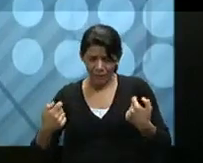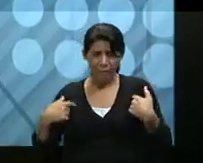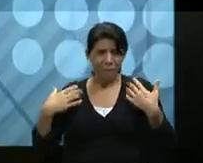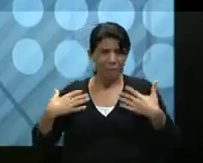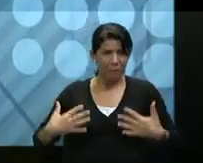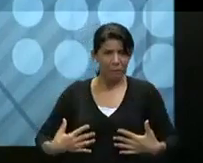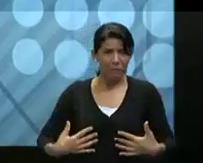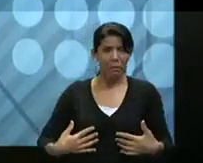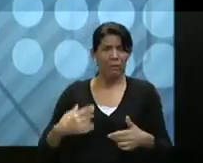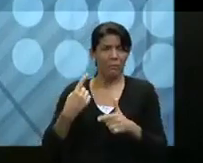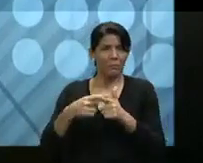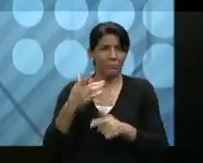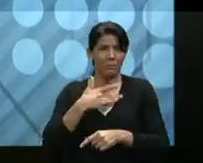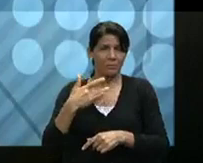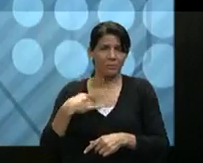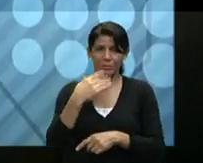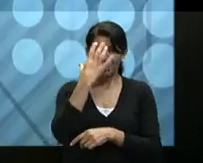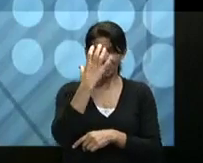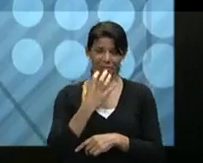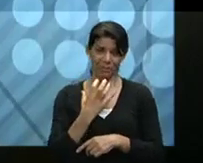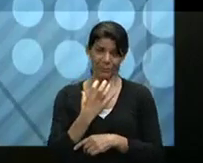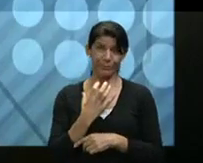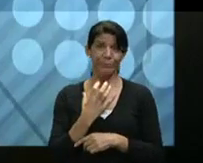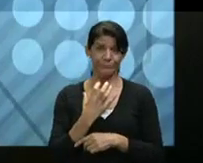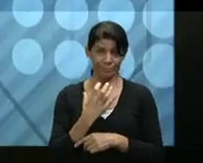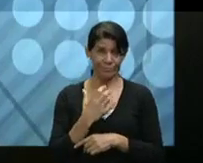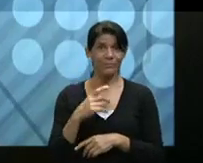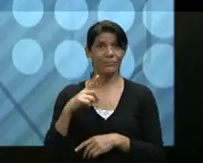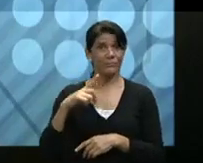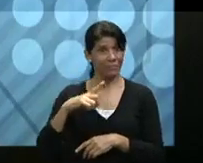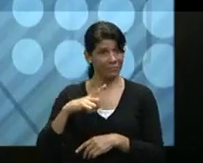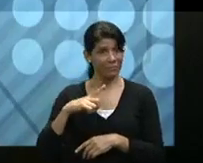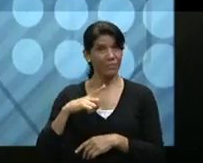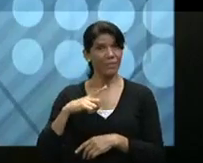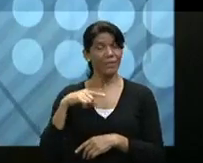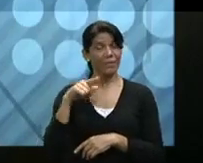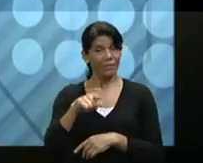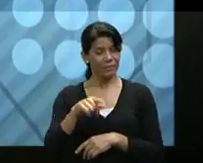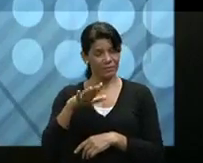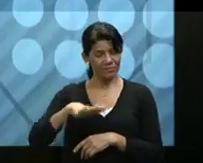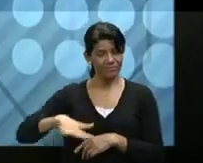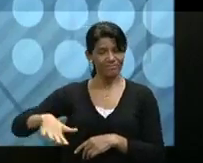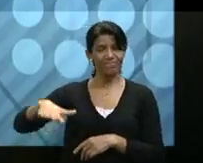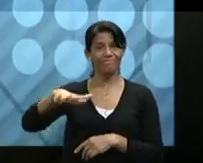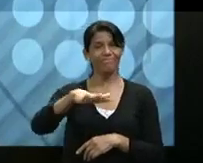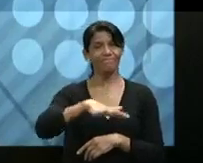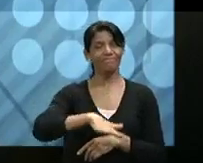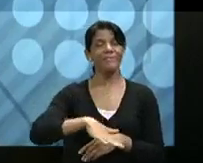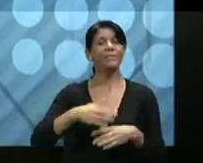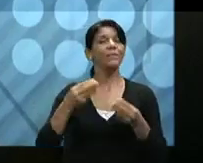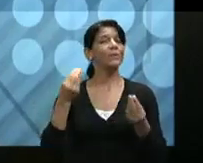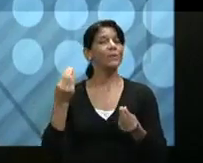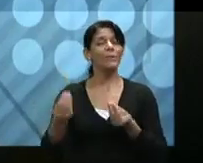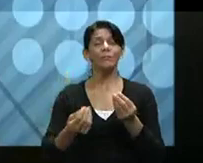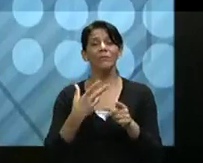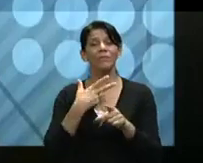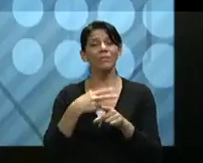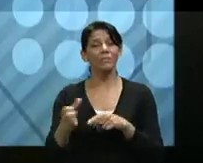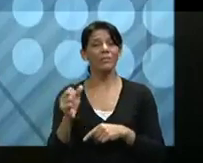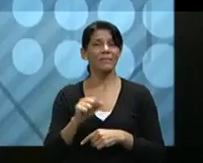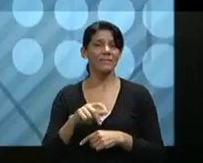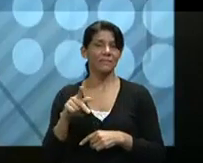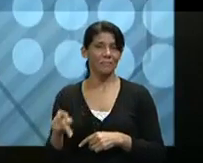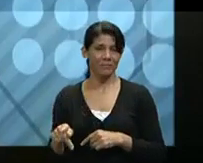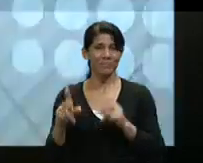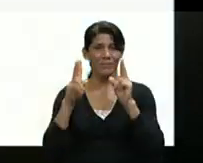dos agravos que ela pode provocar. Então, nós temos esse cenário, tá? E como a gente vai resolver a nossa situação